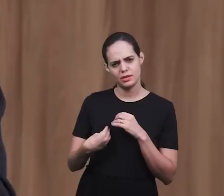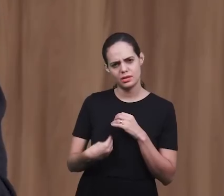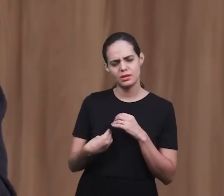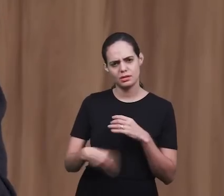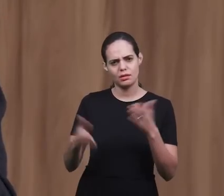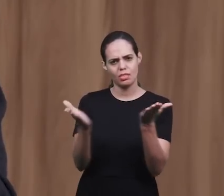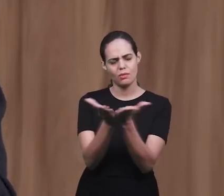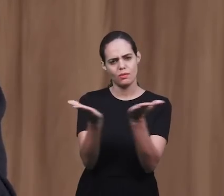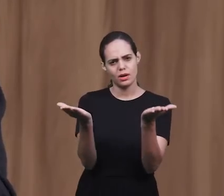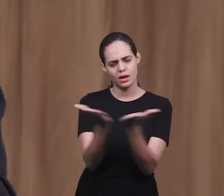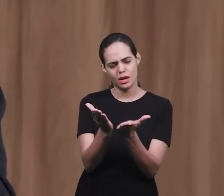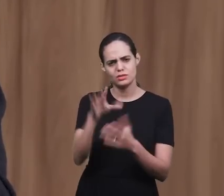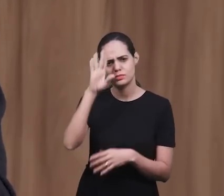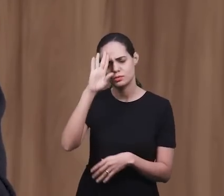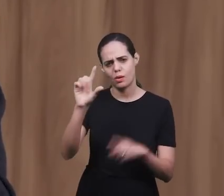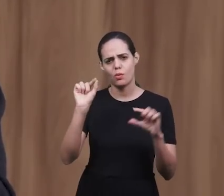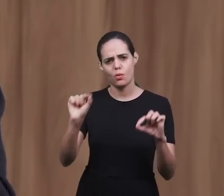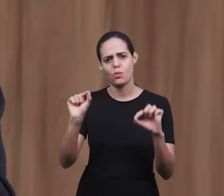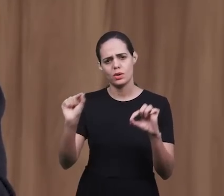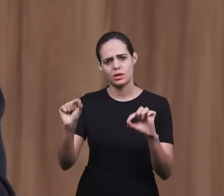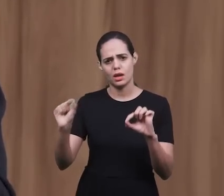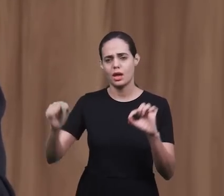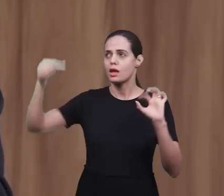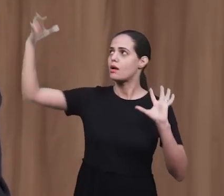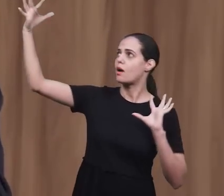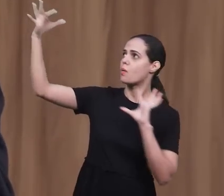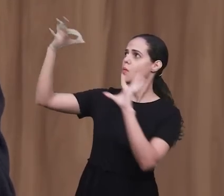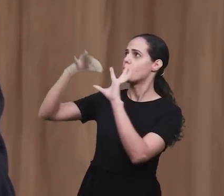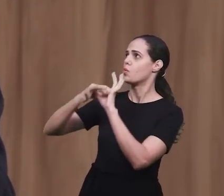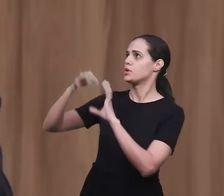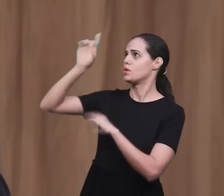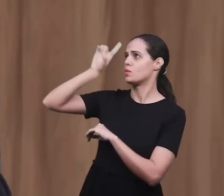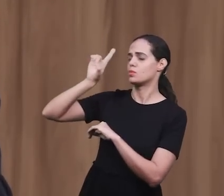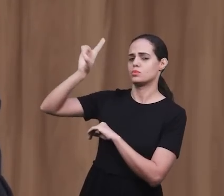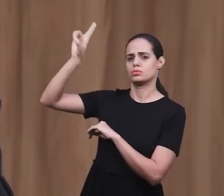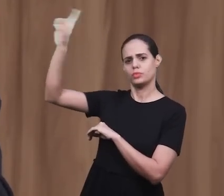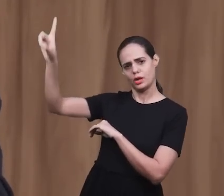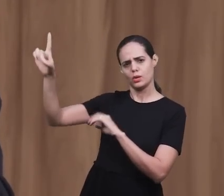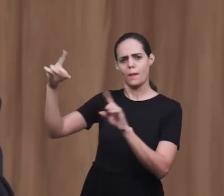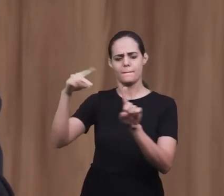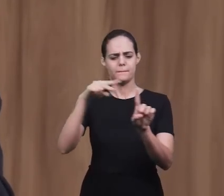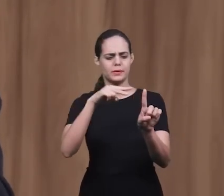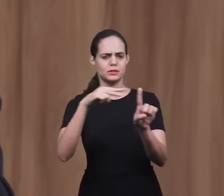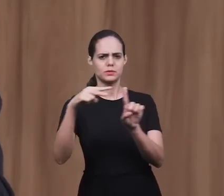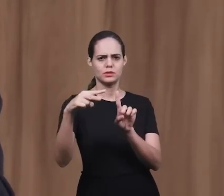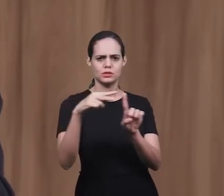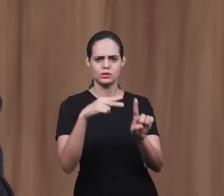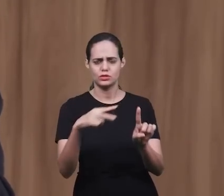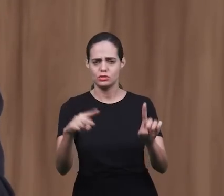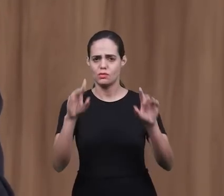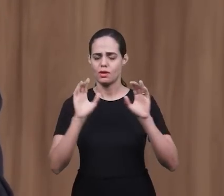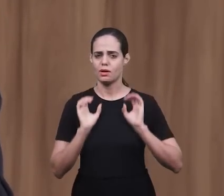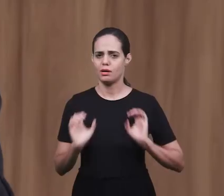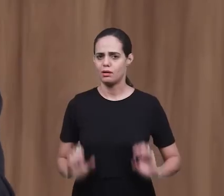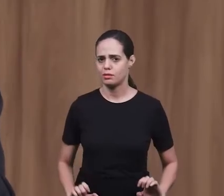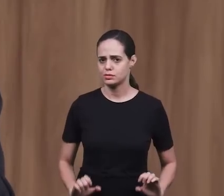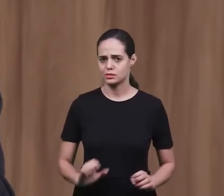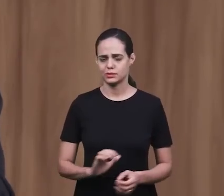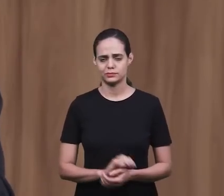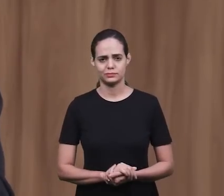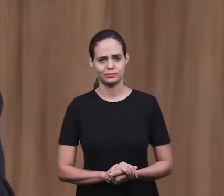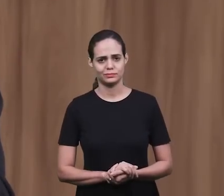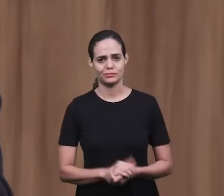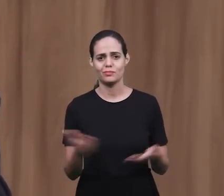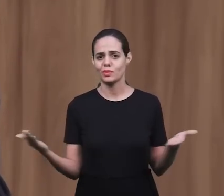ao relacionamento dele, ou seja, a comunhão dele com Deus, isso tudo dentro do ponto de vista ético. E hoje nós iremos dar